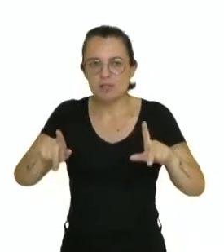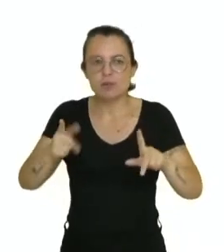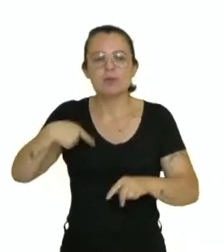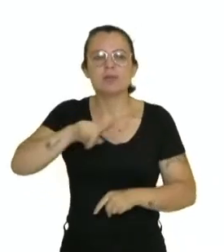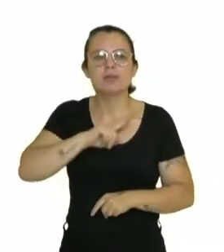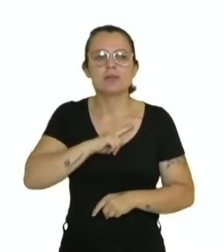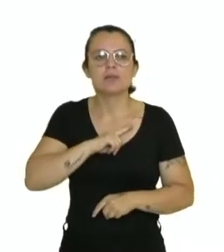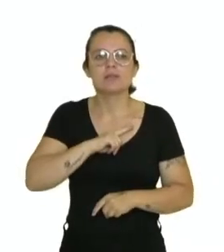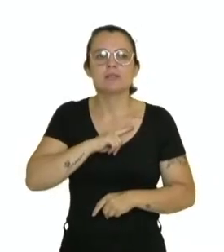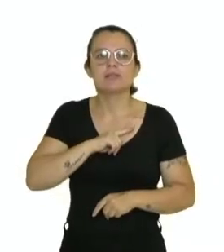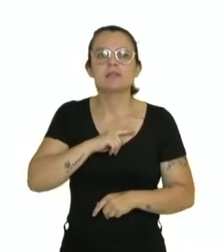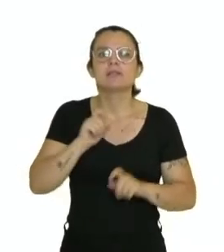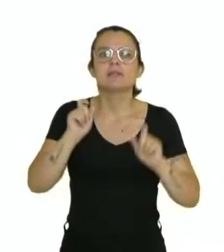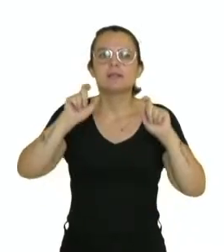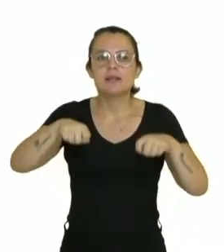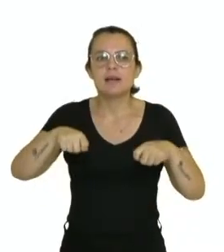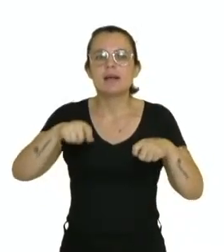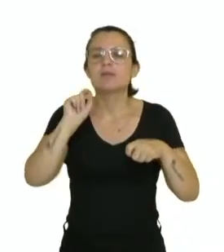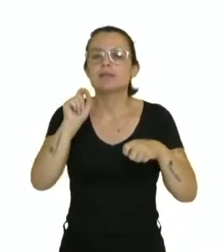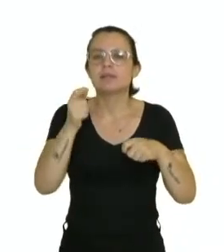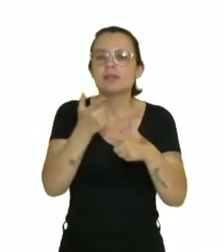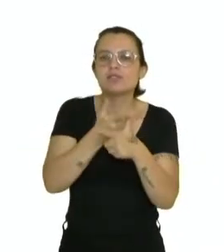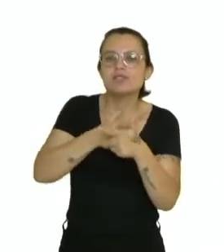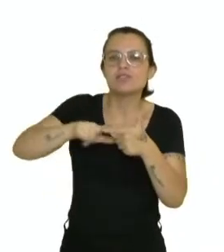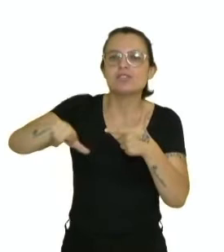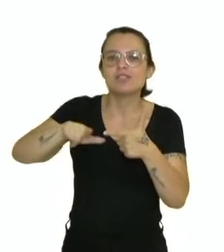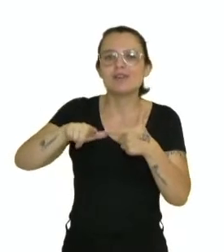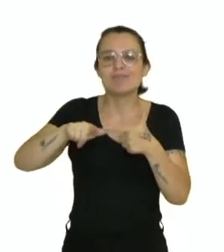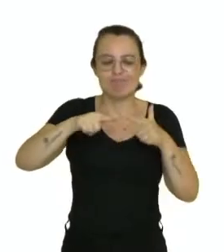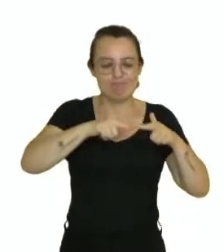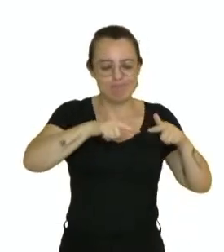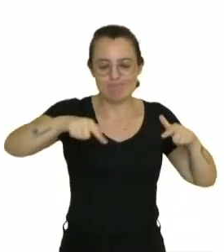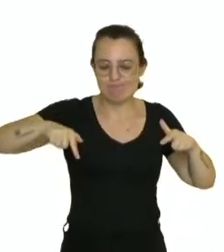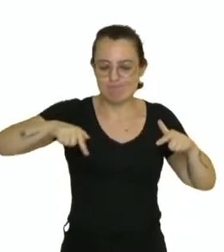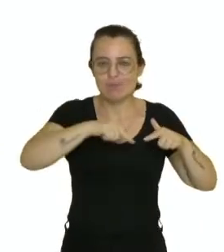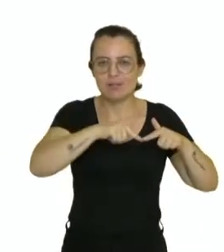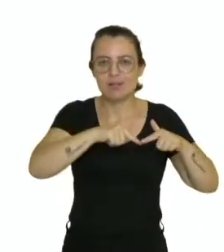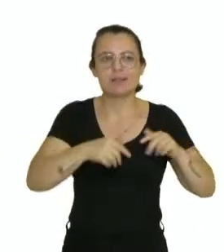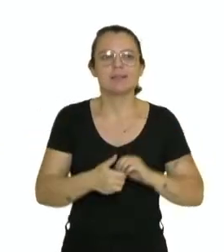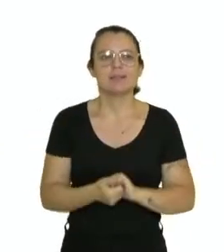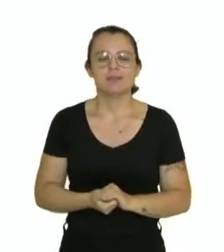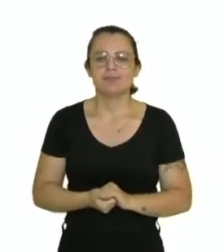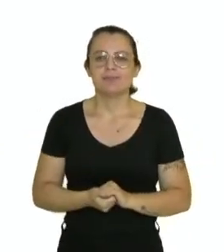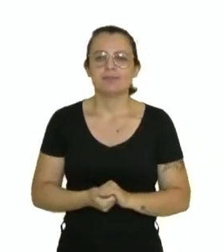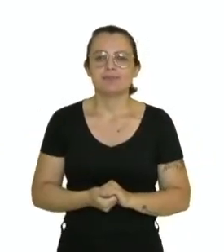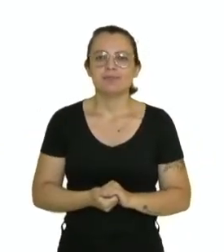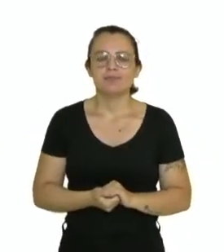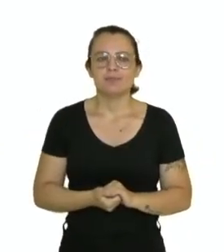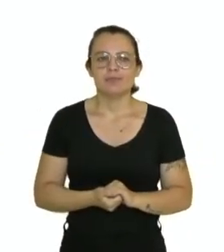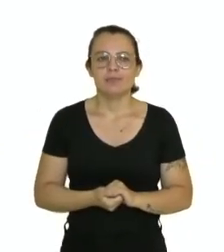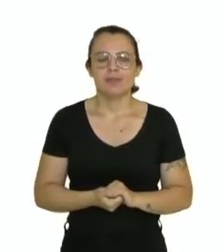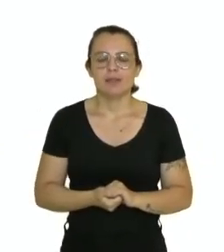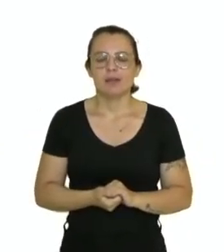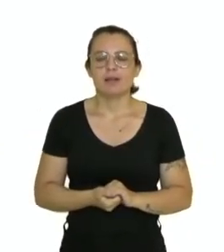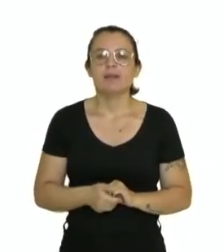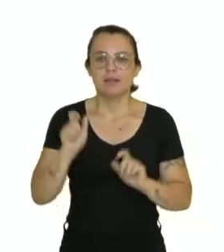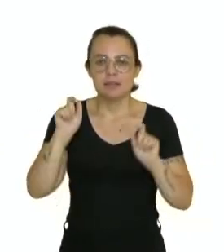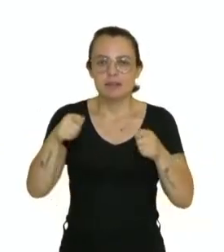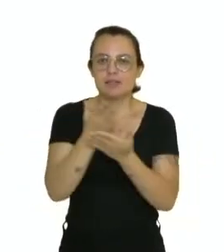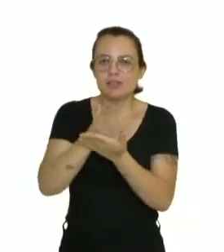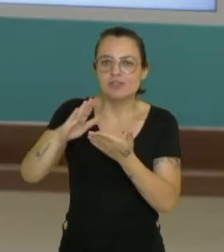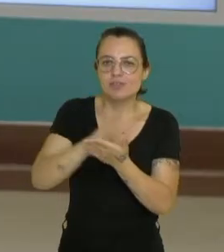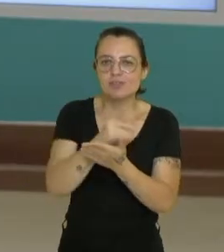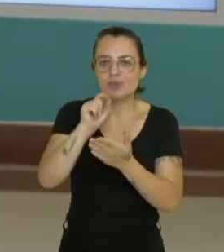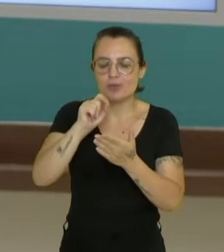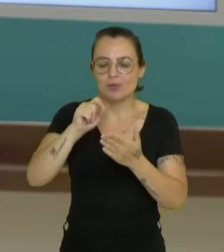em triângulos, justapostos por meio de diagonais. Assim, a pirâmide fica dividida em